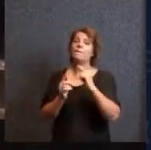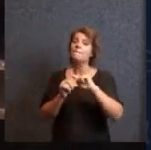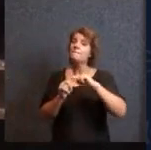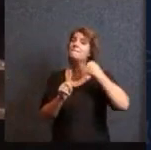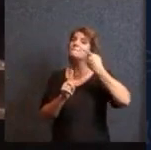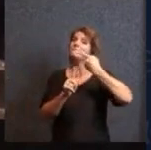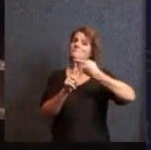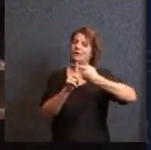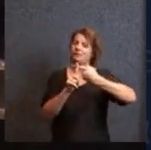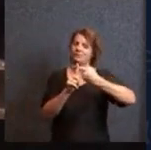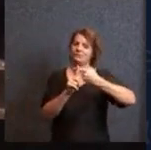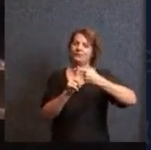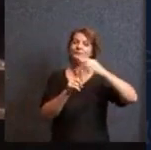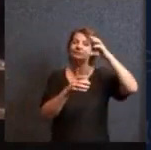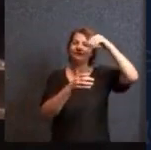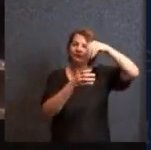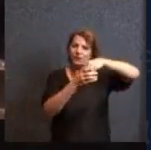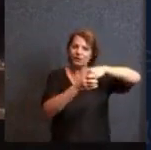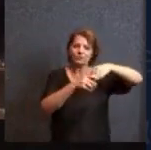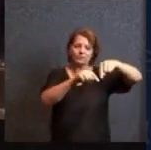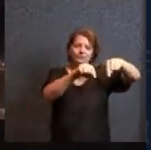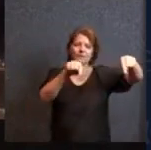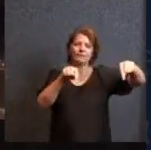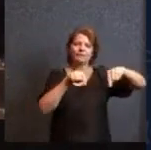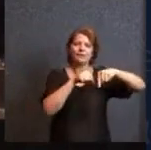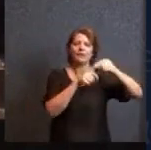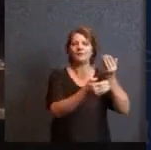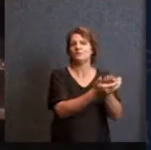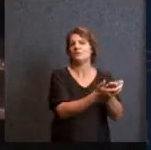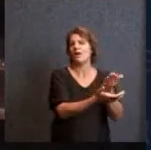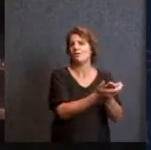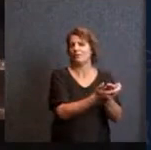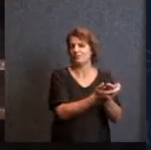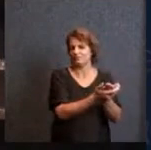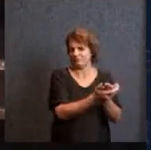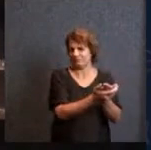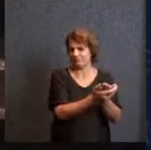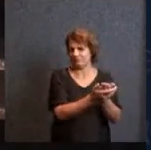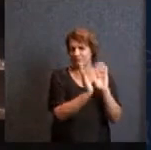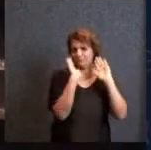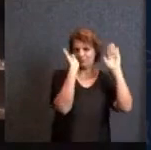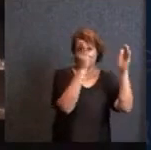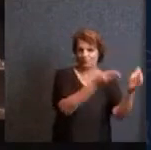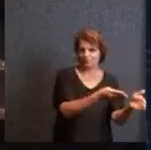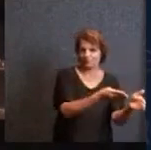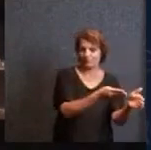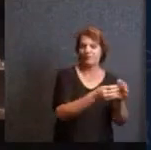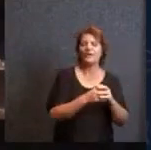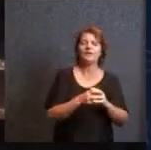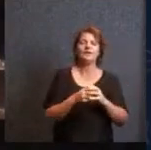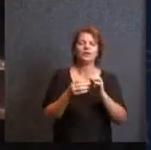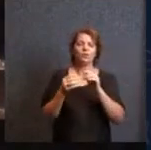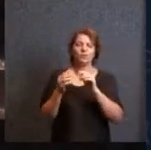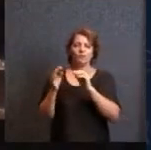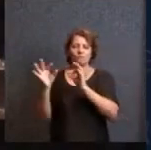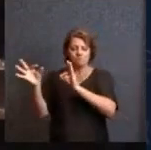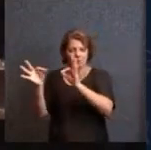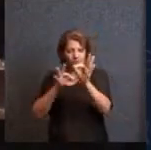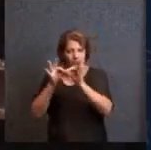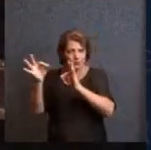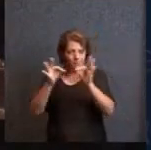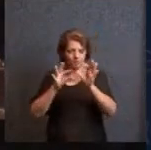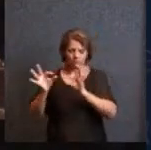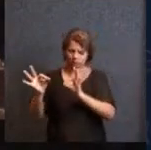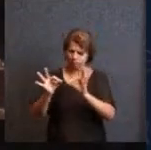ainda, na sala de aula. Então, uma vez feito o planejamento desse